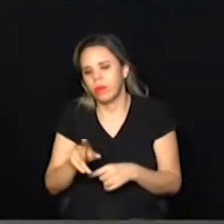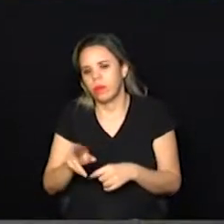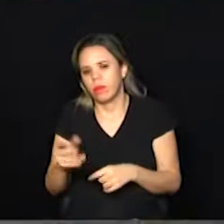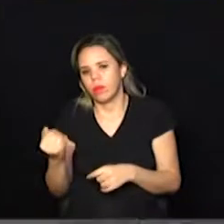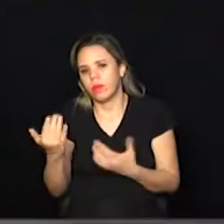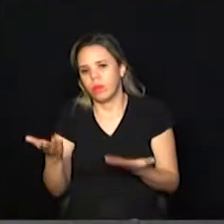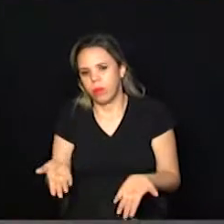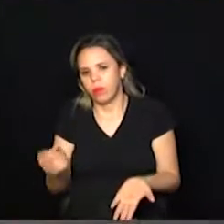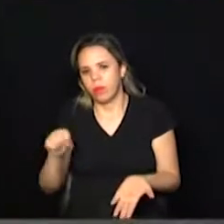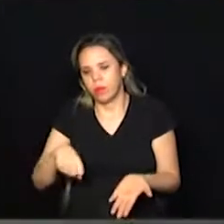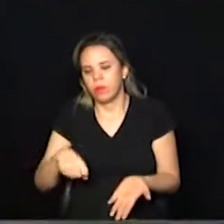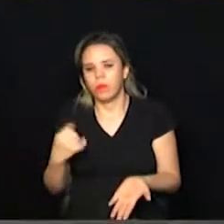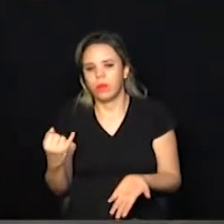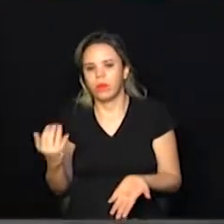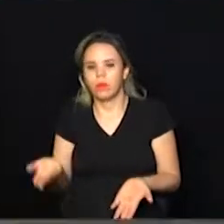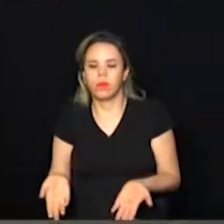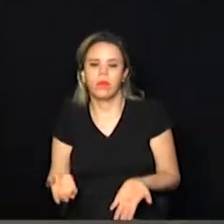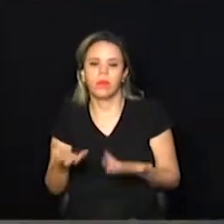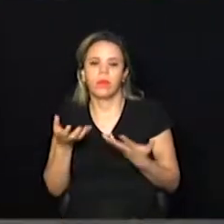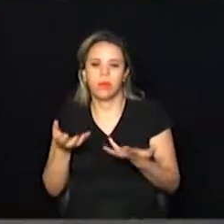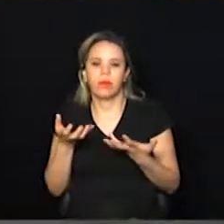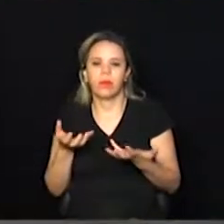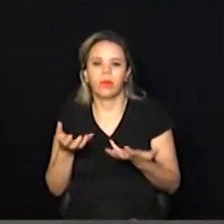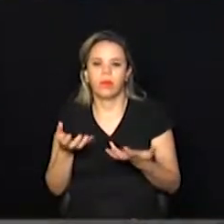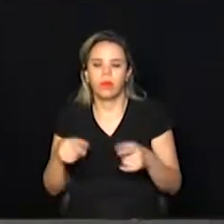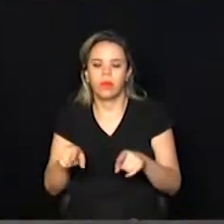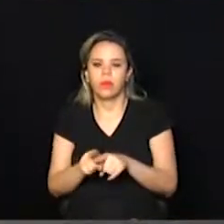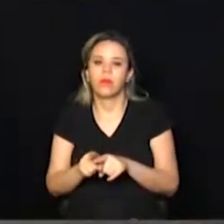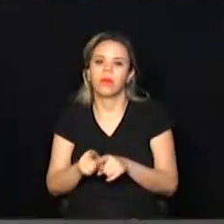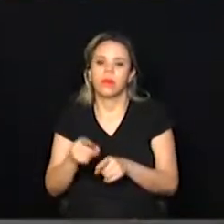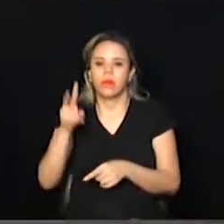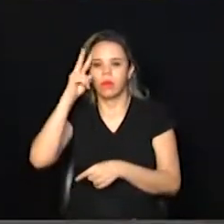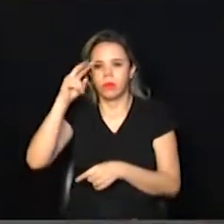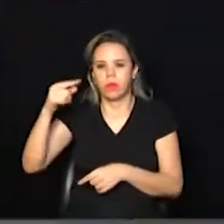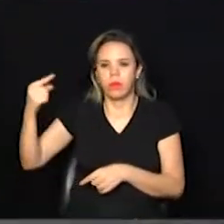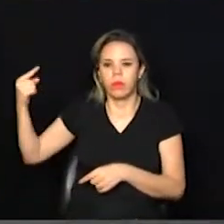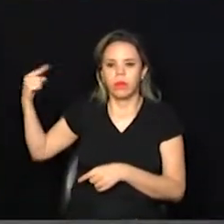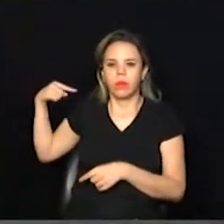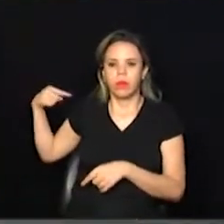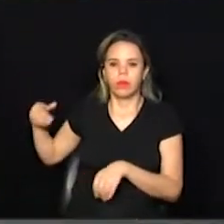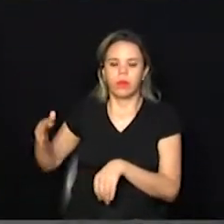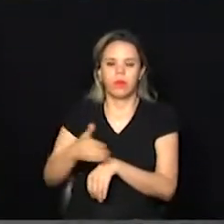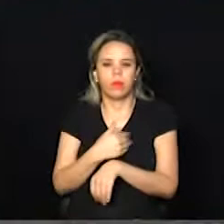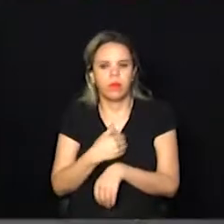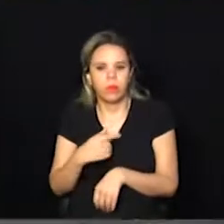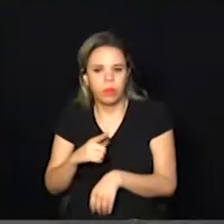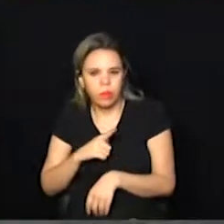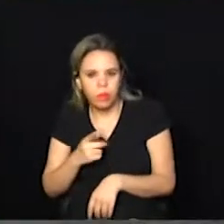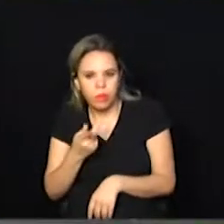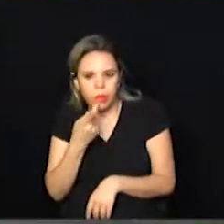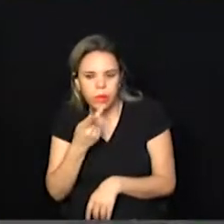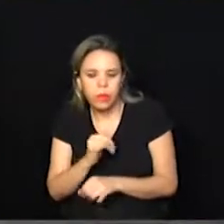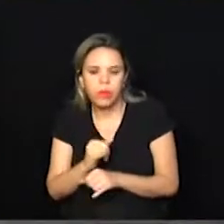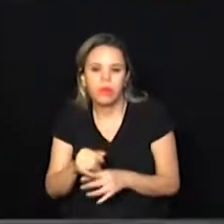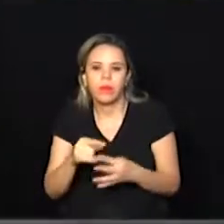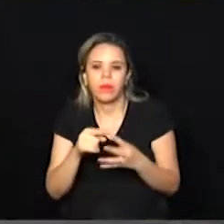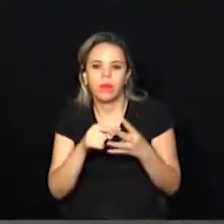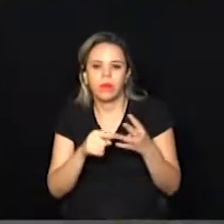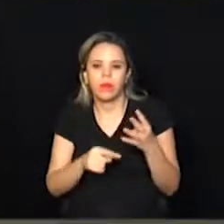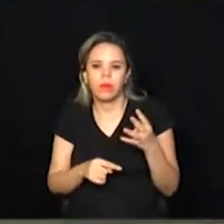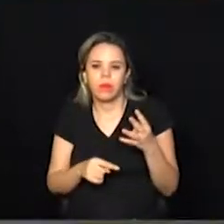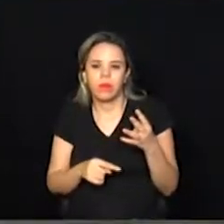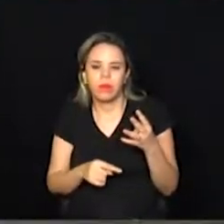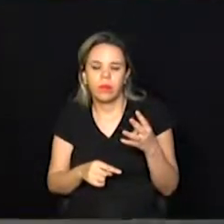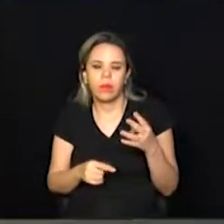importante, é importantíssimo. Mas nós queremos também dar um passo atrás, pensar um pouco antes. Então, a gente tem falado que são 4 as áreas